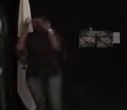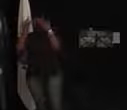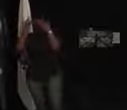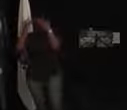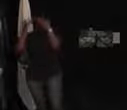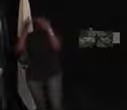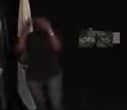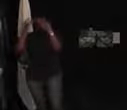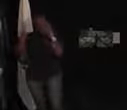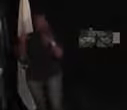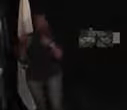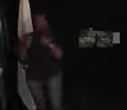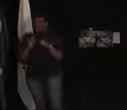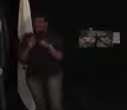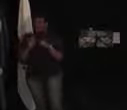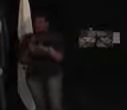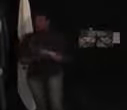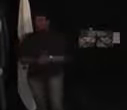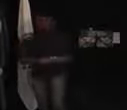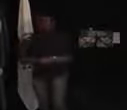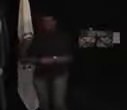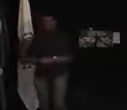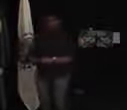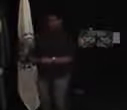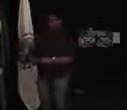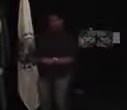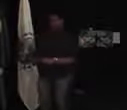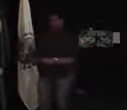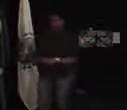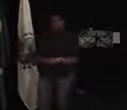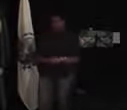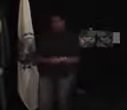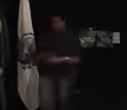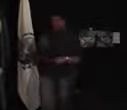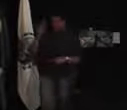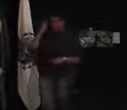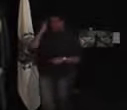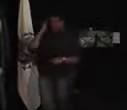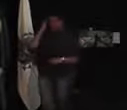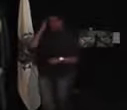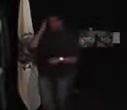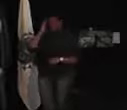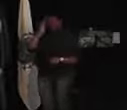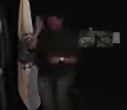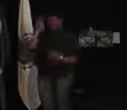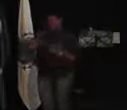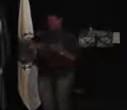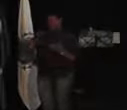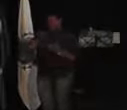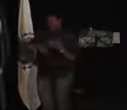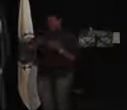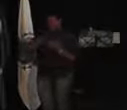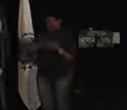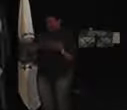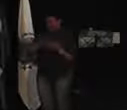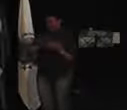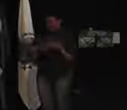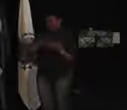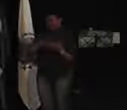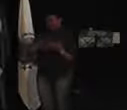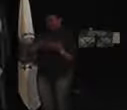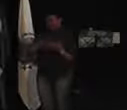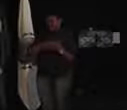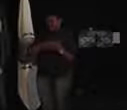parágrafo, sem pressa. A leitura, a compreensão leitora em qualquer área, ciência,